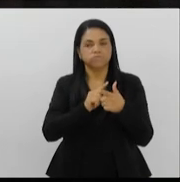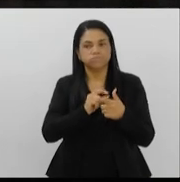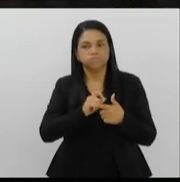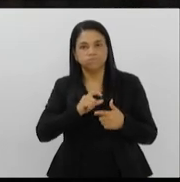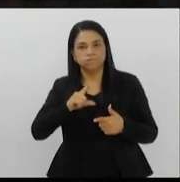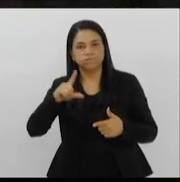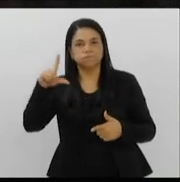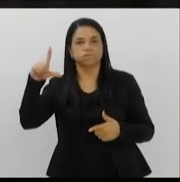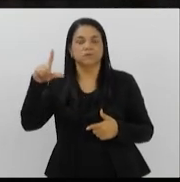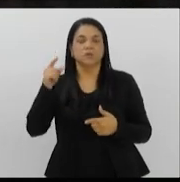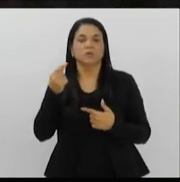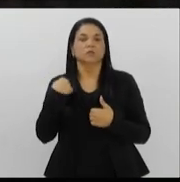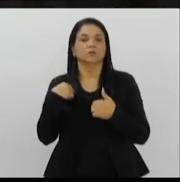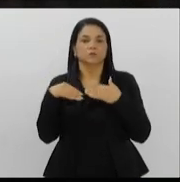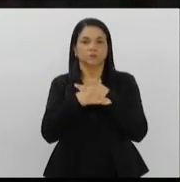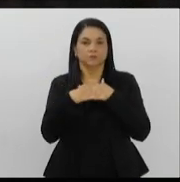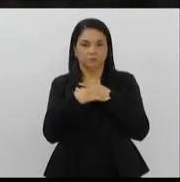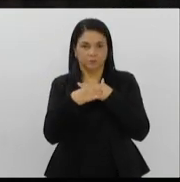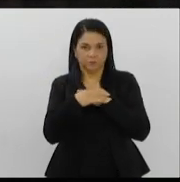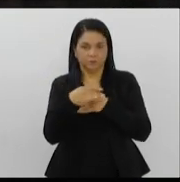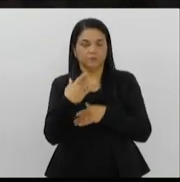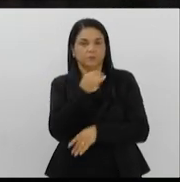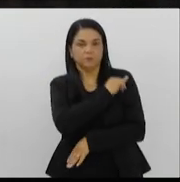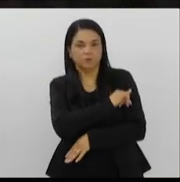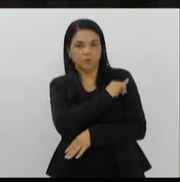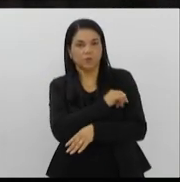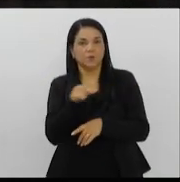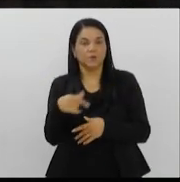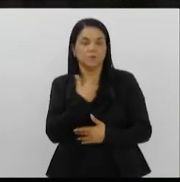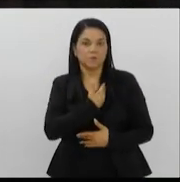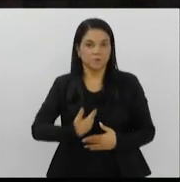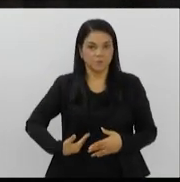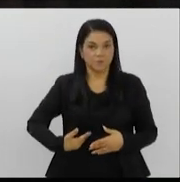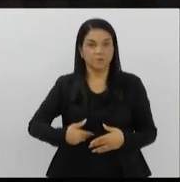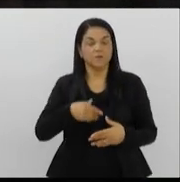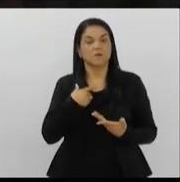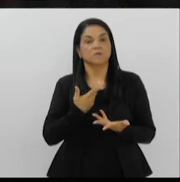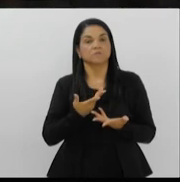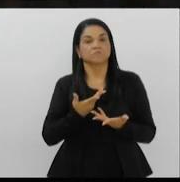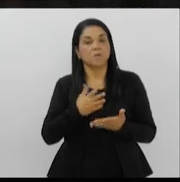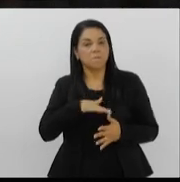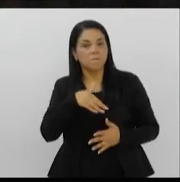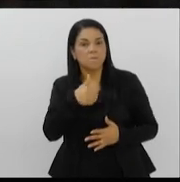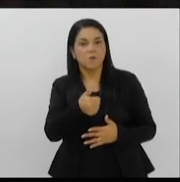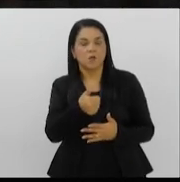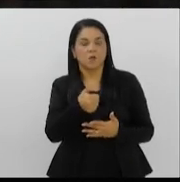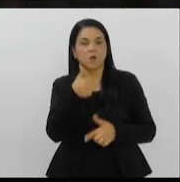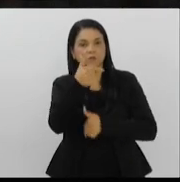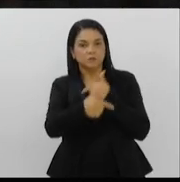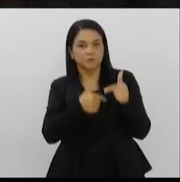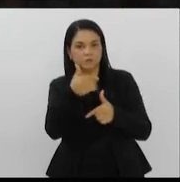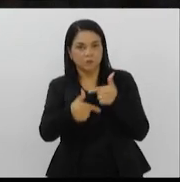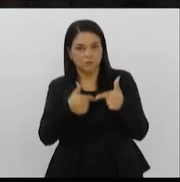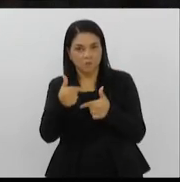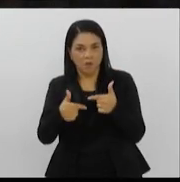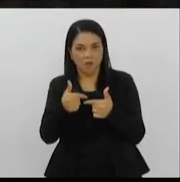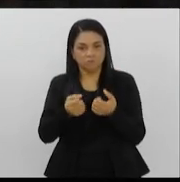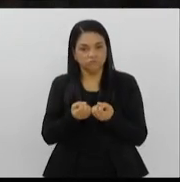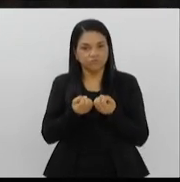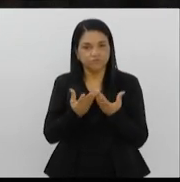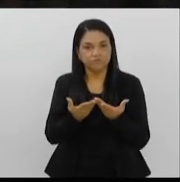com recursos para melhorar a sua prestação de serviço, as prestações de serviços